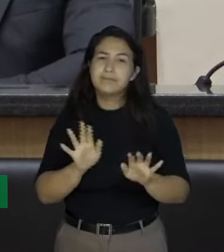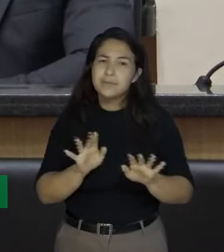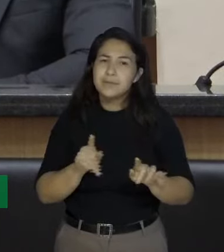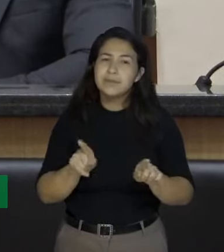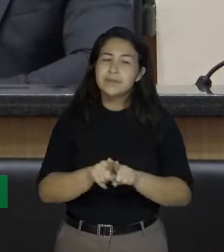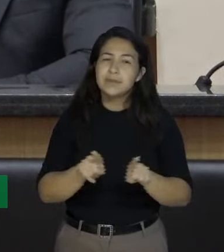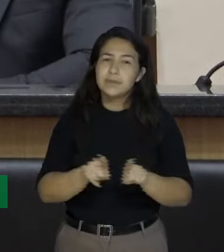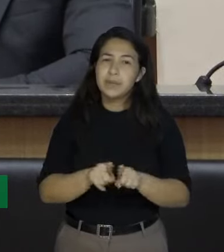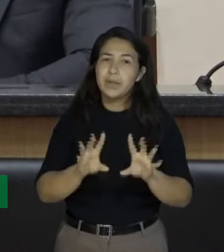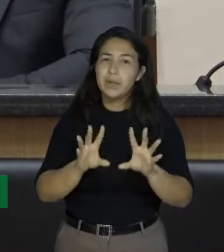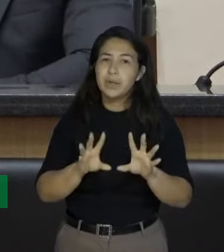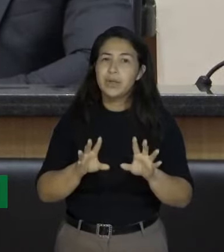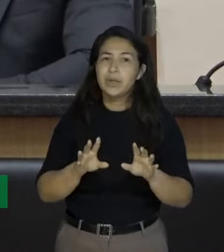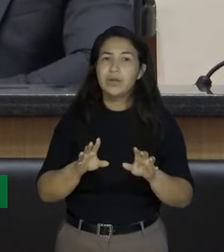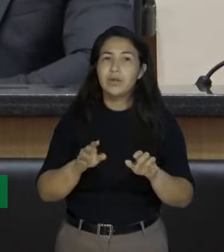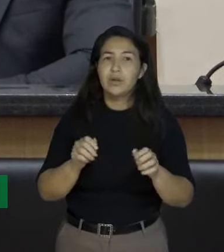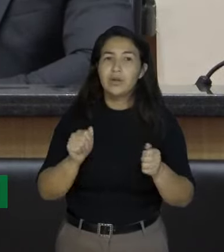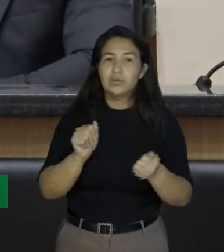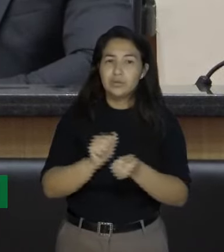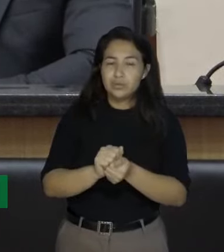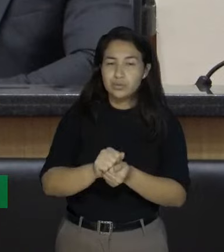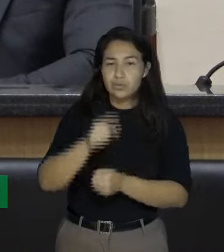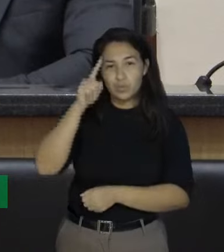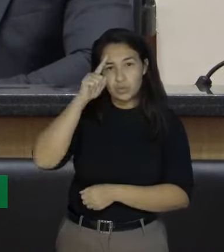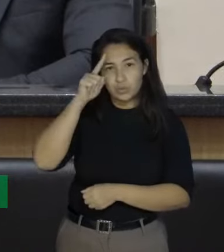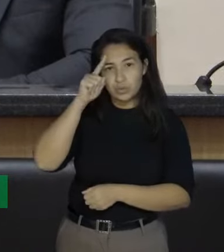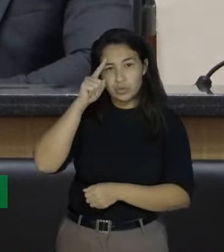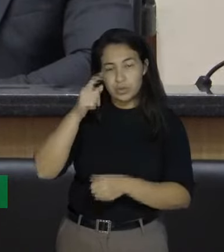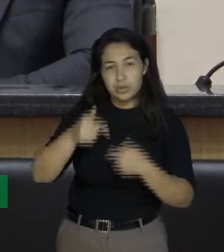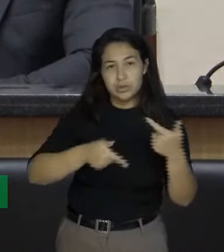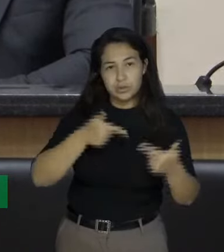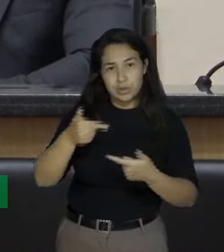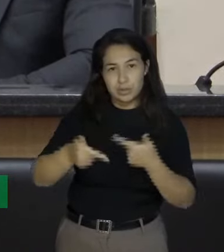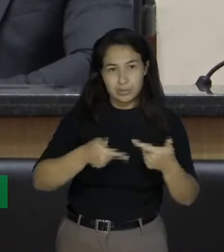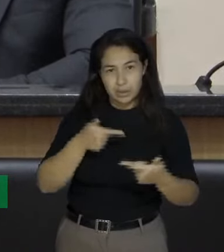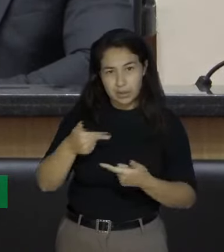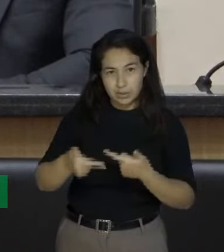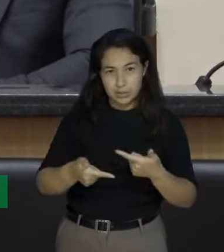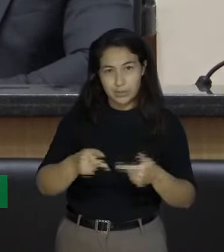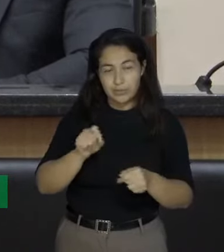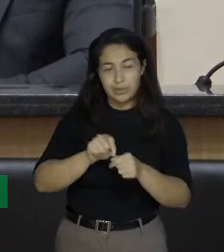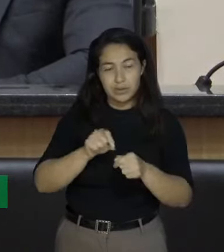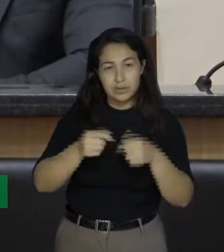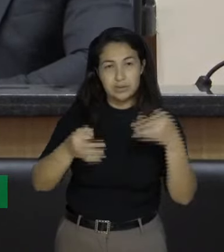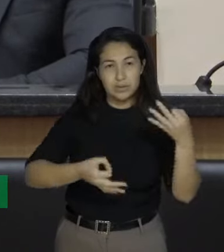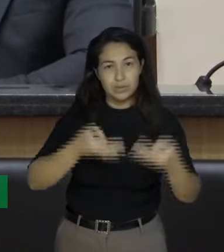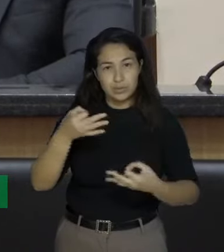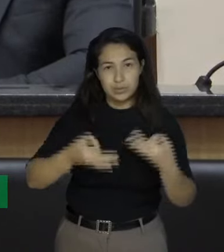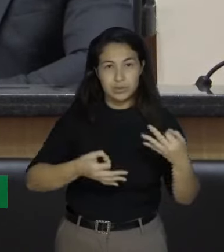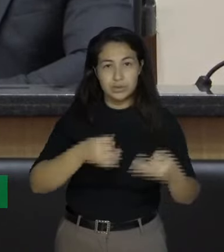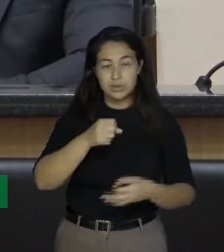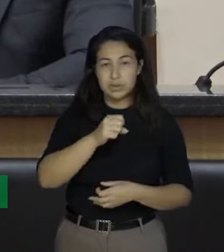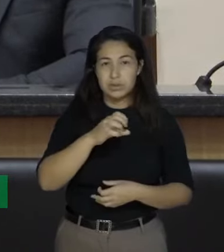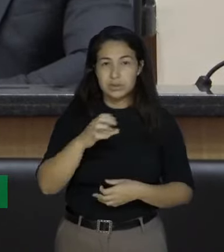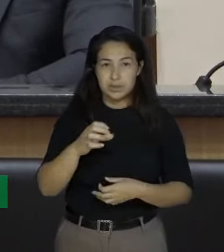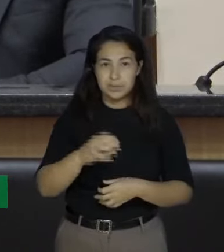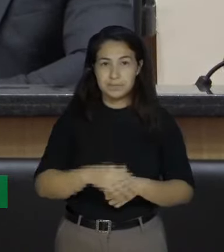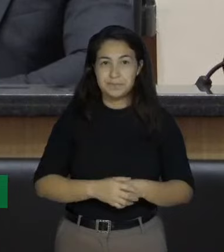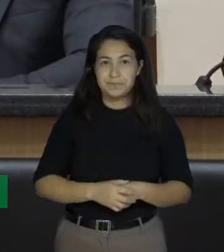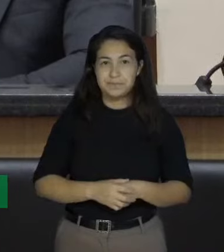todos os seus pares a frente do seu dia a dia do trabalho do Ofício de fazer Justiça no Estado de Santa Catarina recebe essas